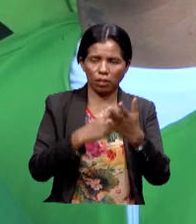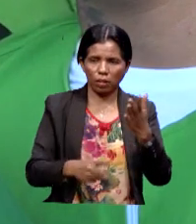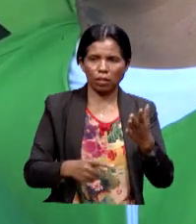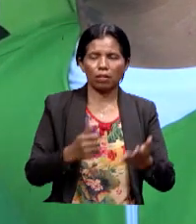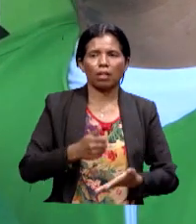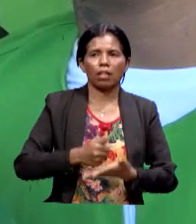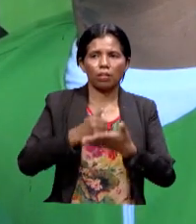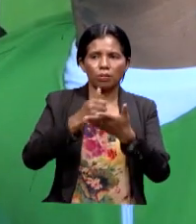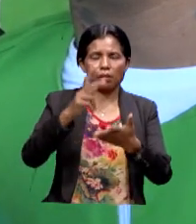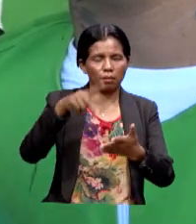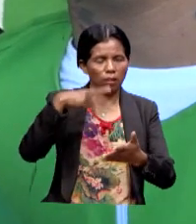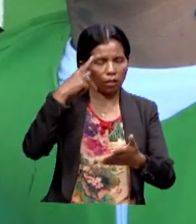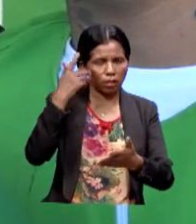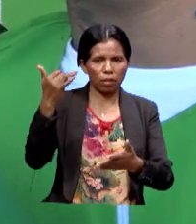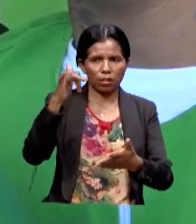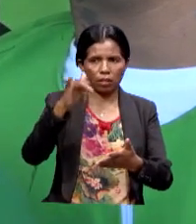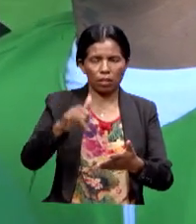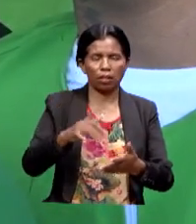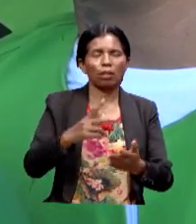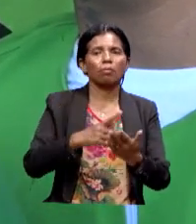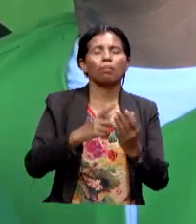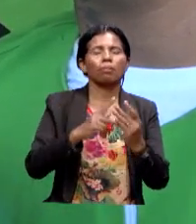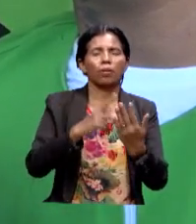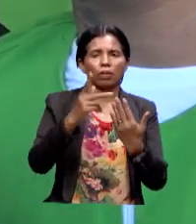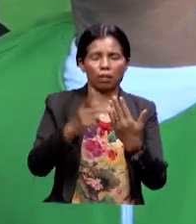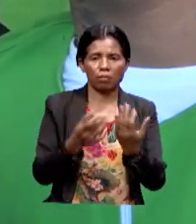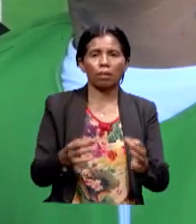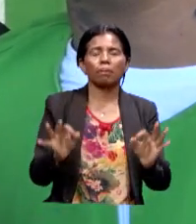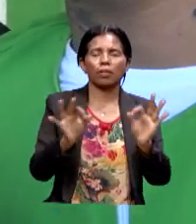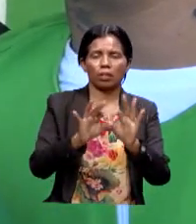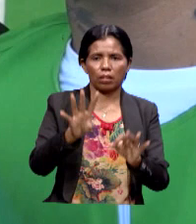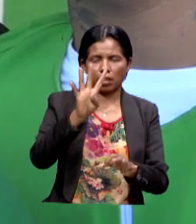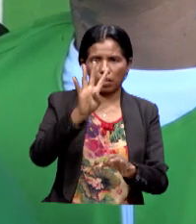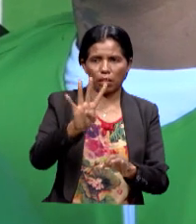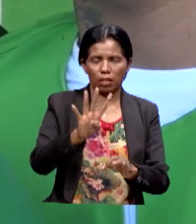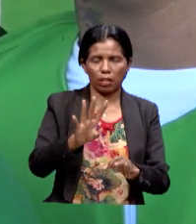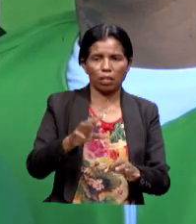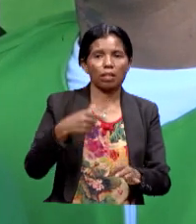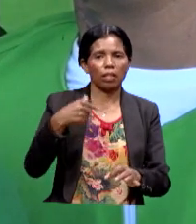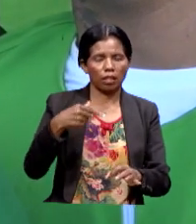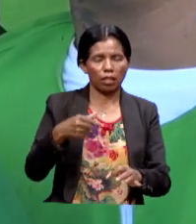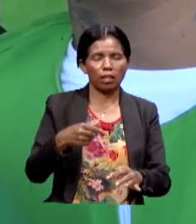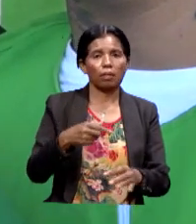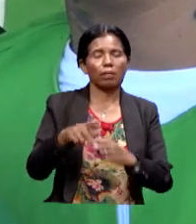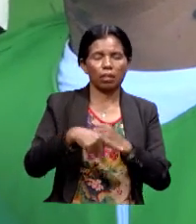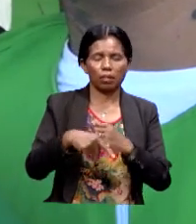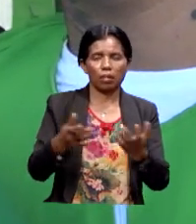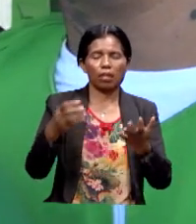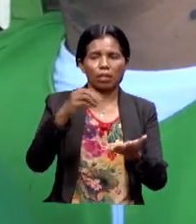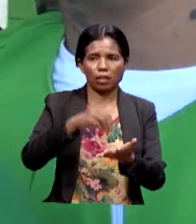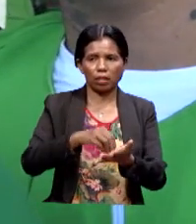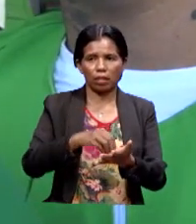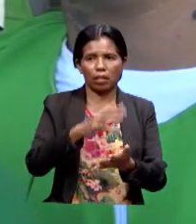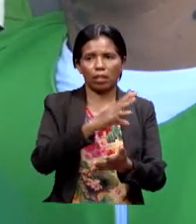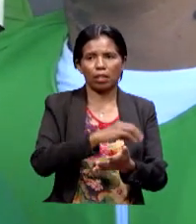defende política serne. Programa prioridade hap. Nebem a verde sacara propõe. Primeiro, se